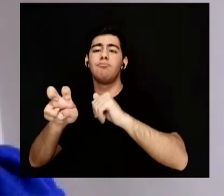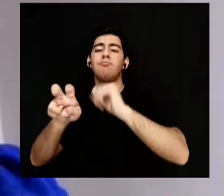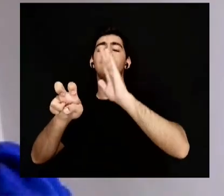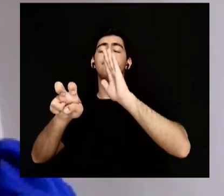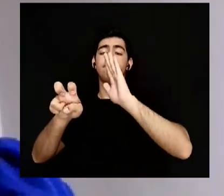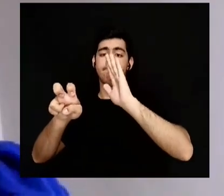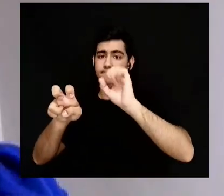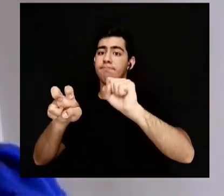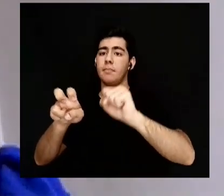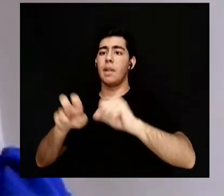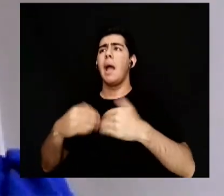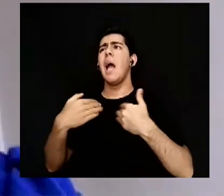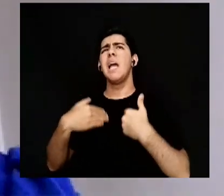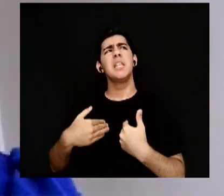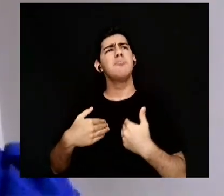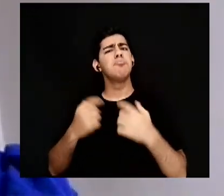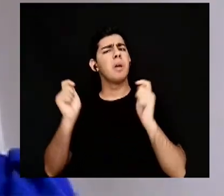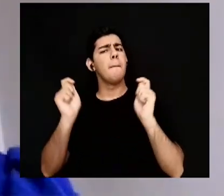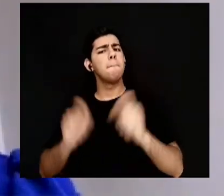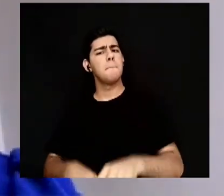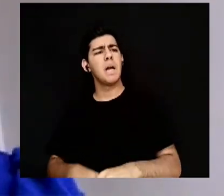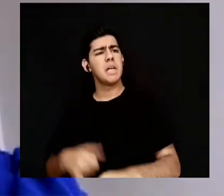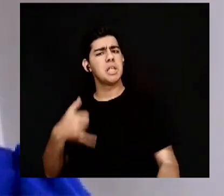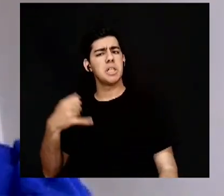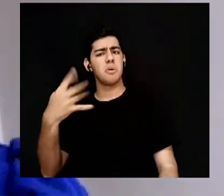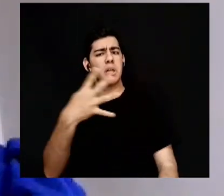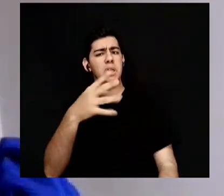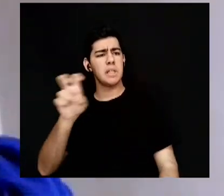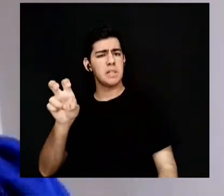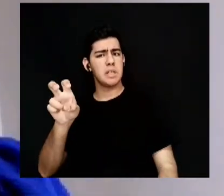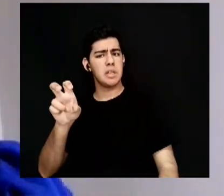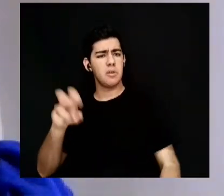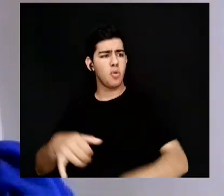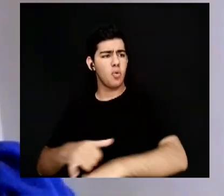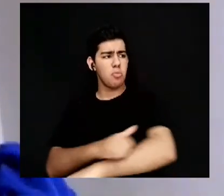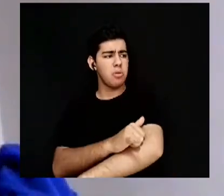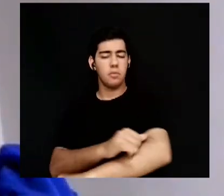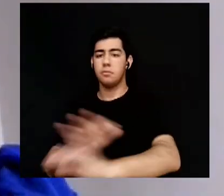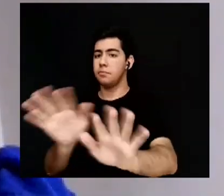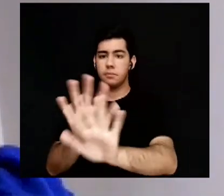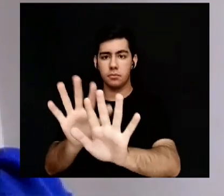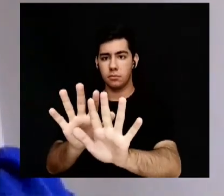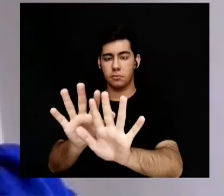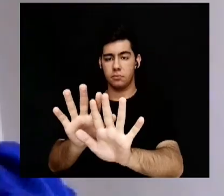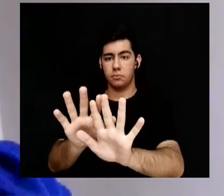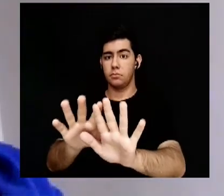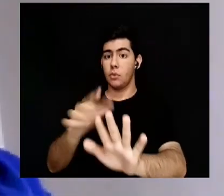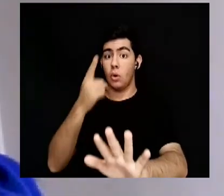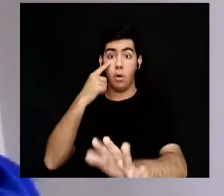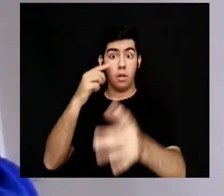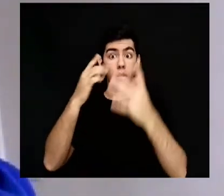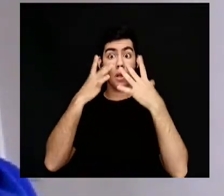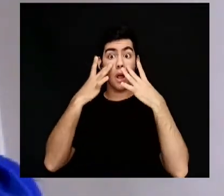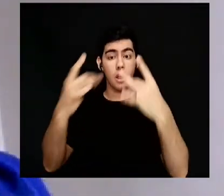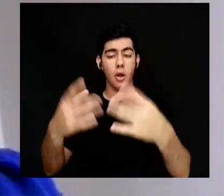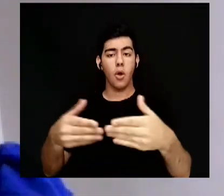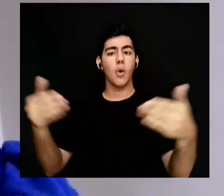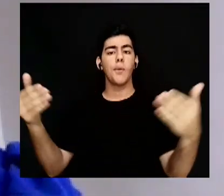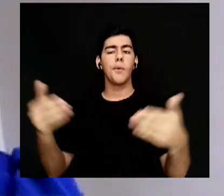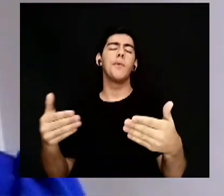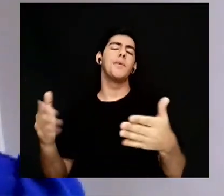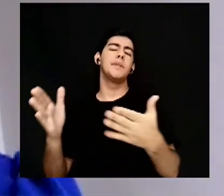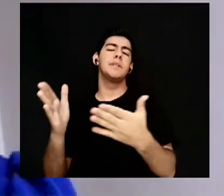até 45, depois dos 45 eu vou... Não, de forma alguma, tá? Hoje em dia, nos congressos, principalmente o congresso de